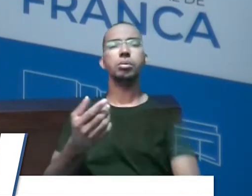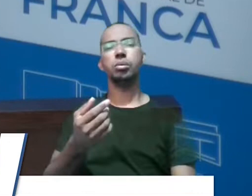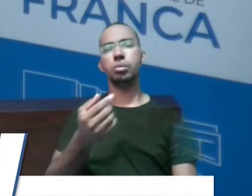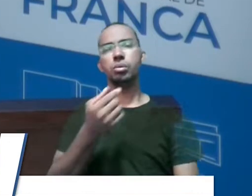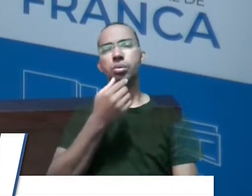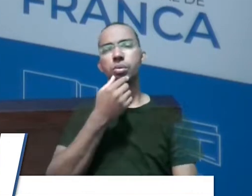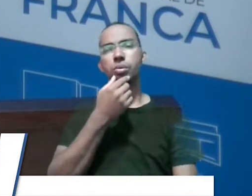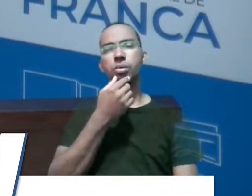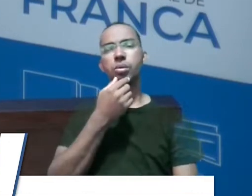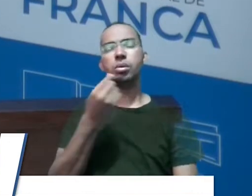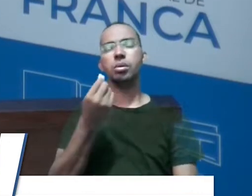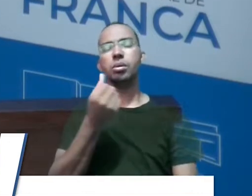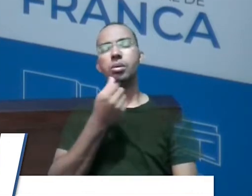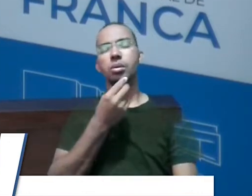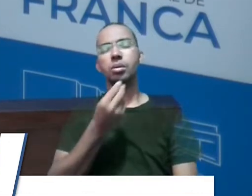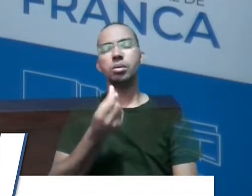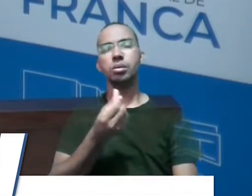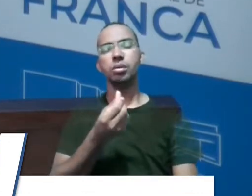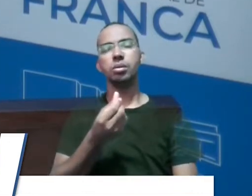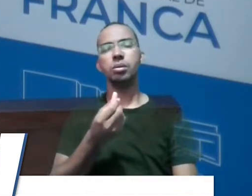chama Aleixo,